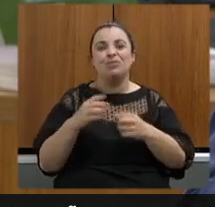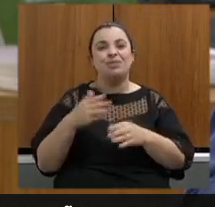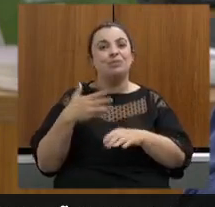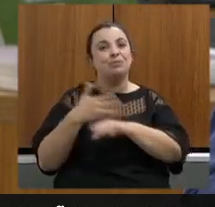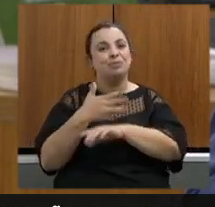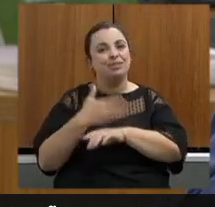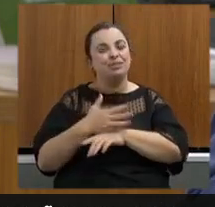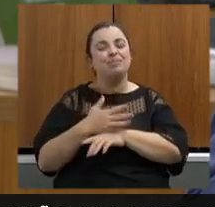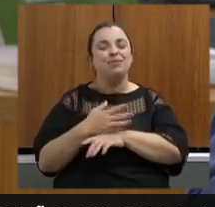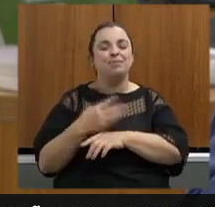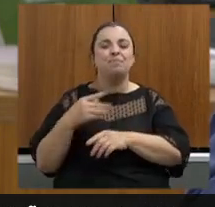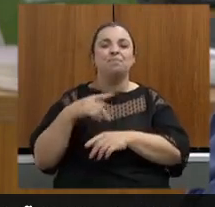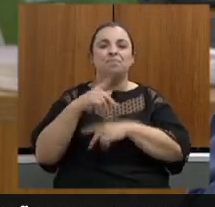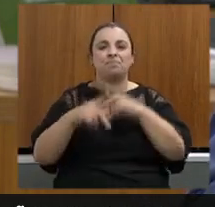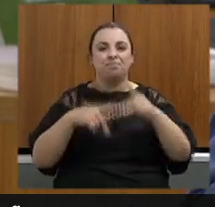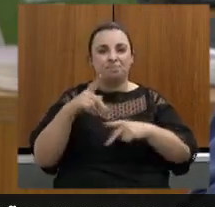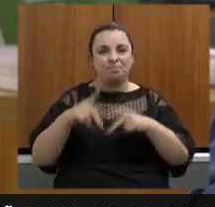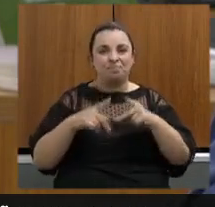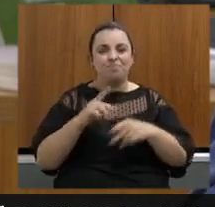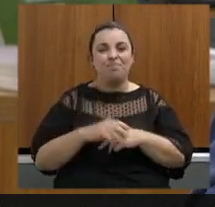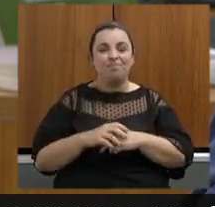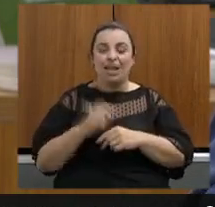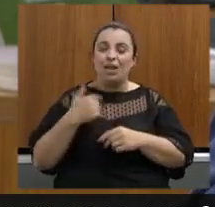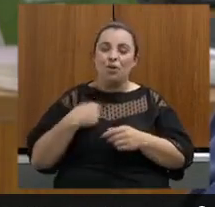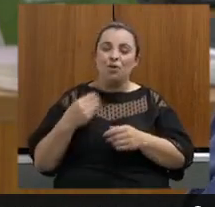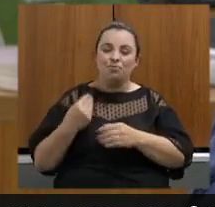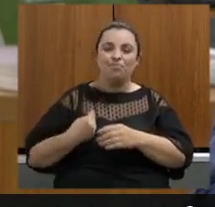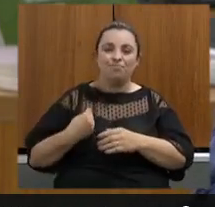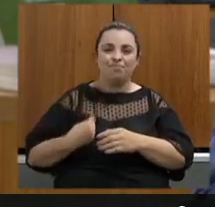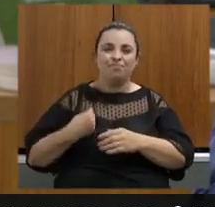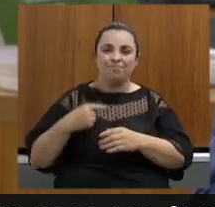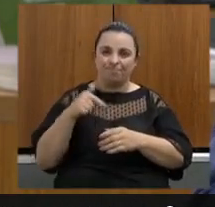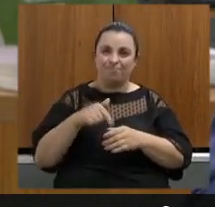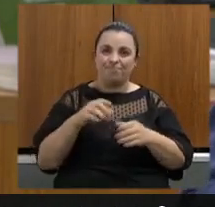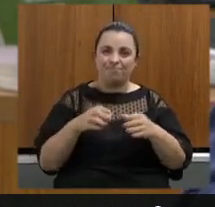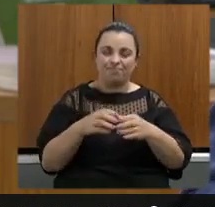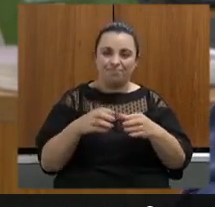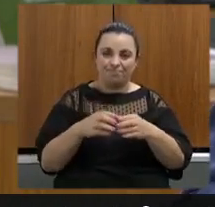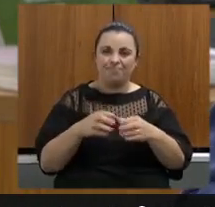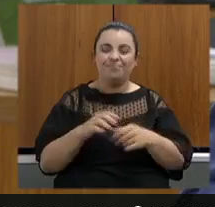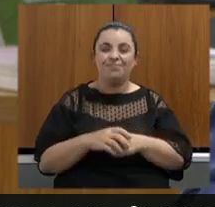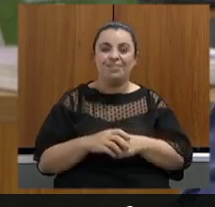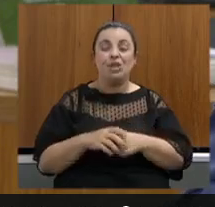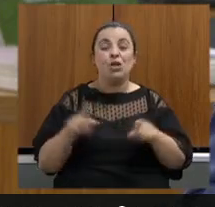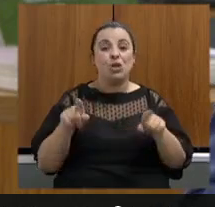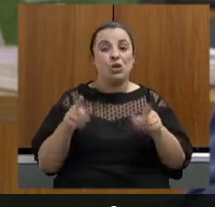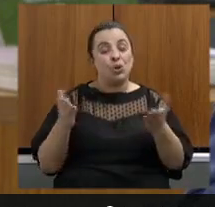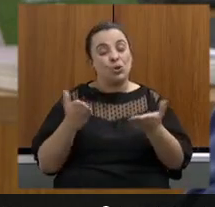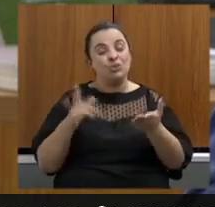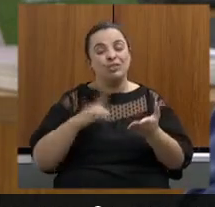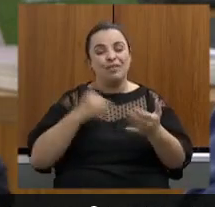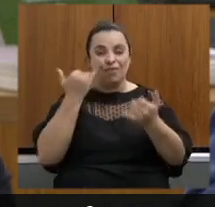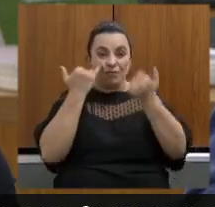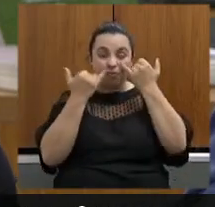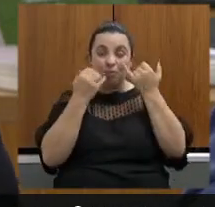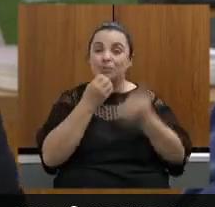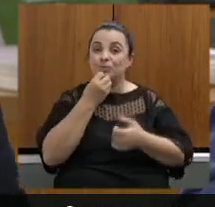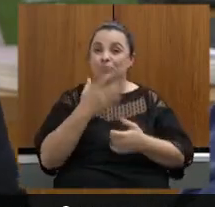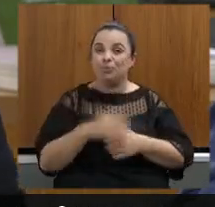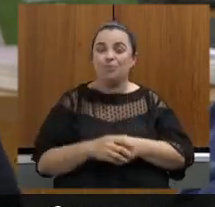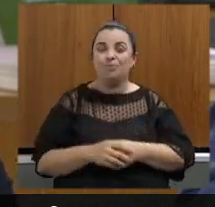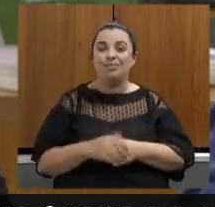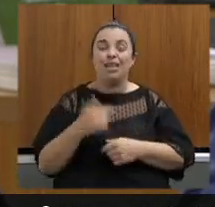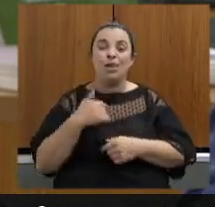Popular comissão que eu faço parte que hoje tivemos também Boas notícias aqui eu como